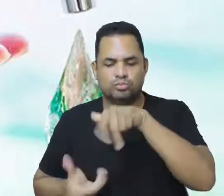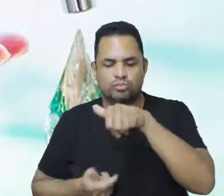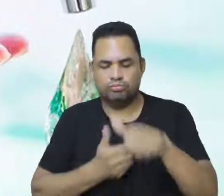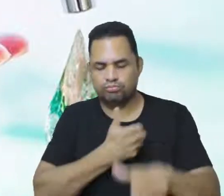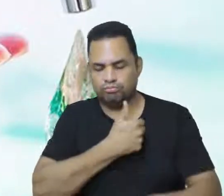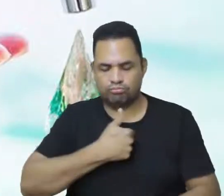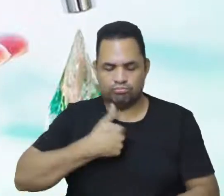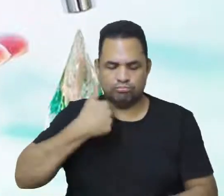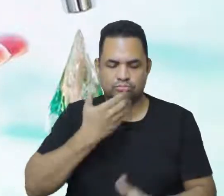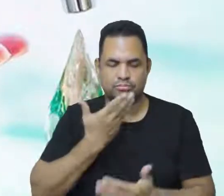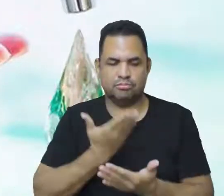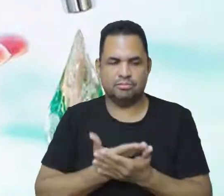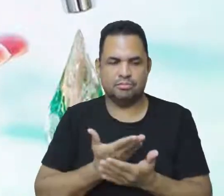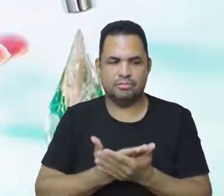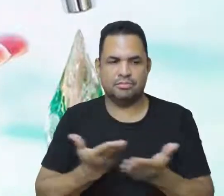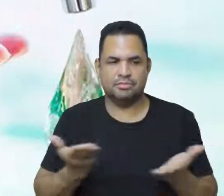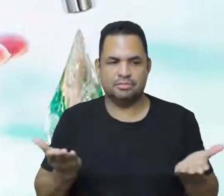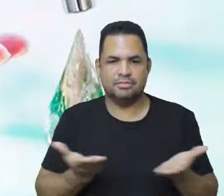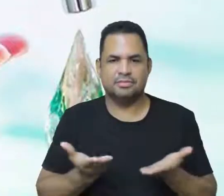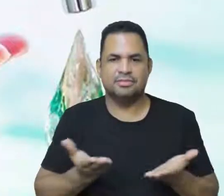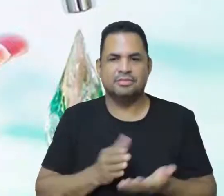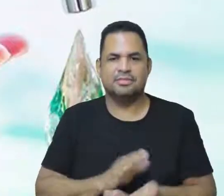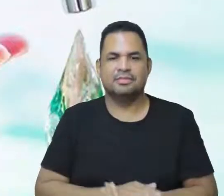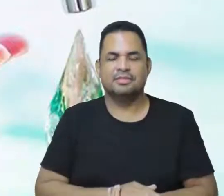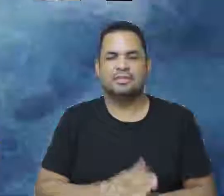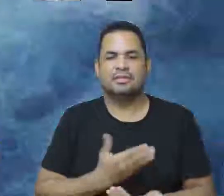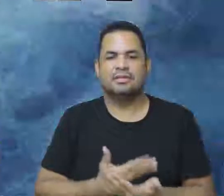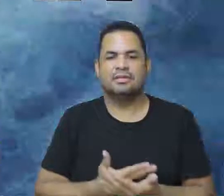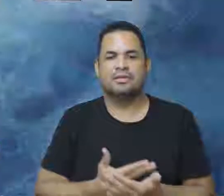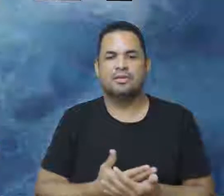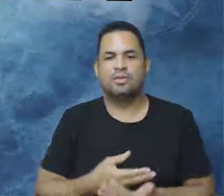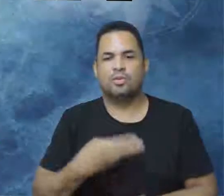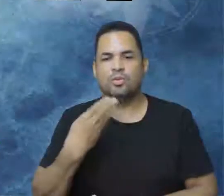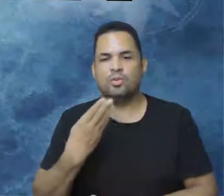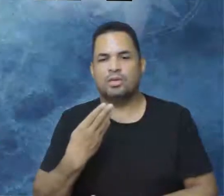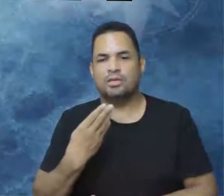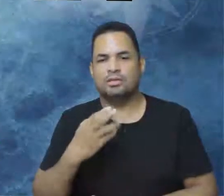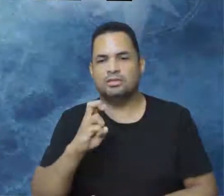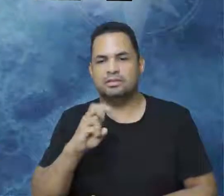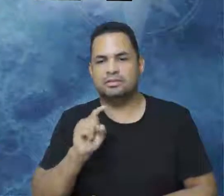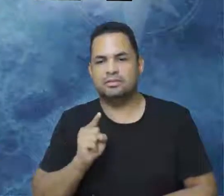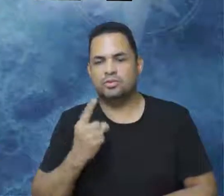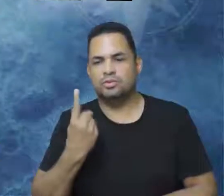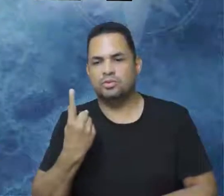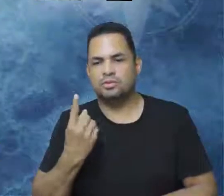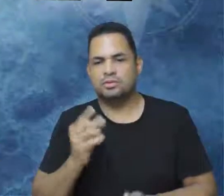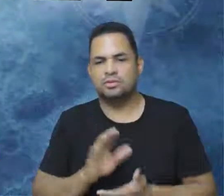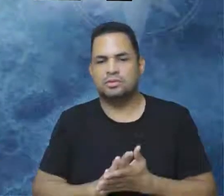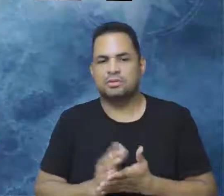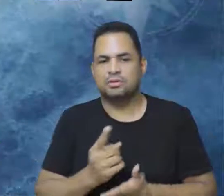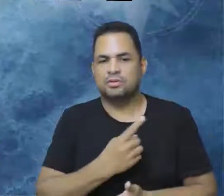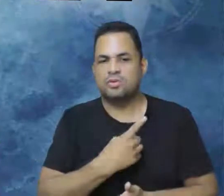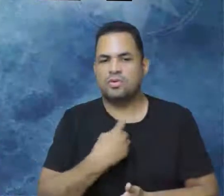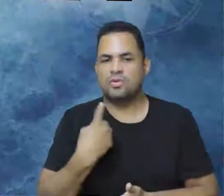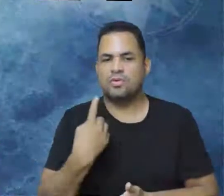Na aula de hoje, que nós iremos para a aula 45.1, nós iremos